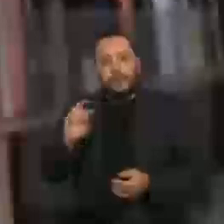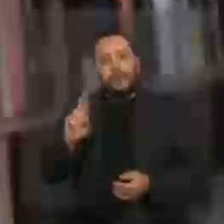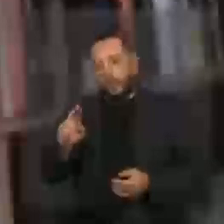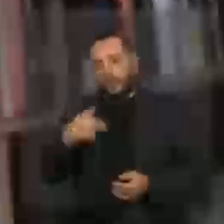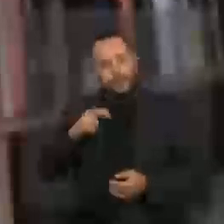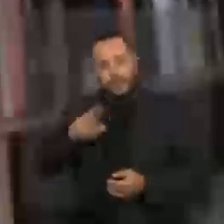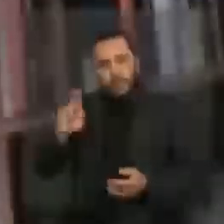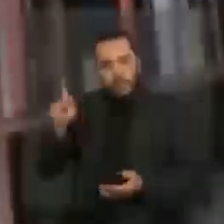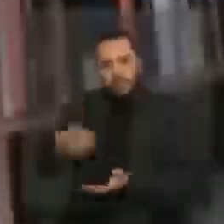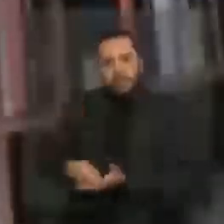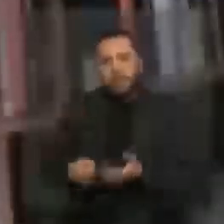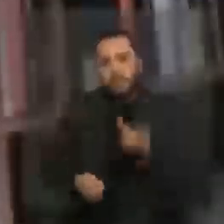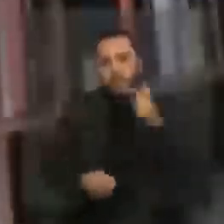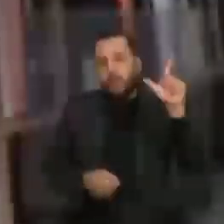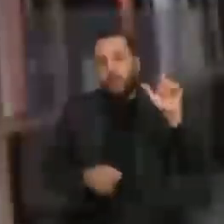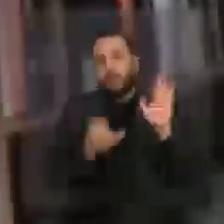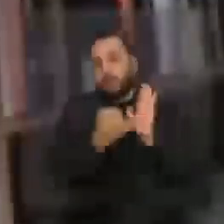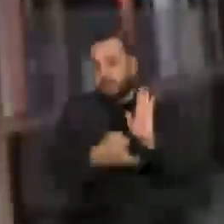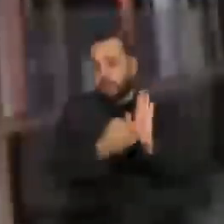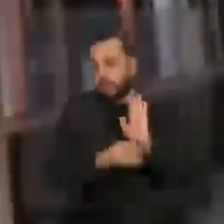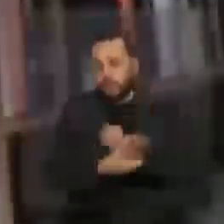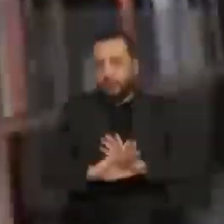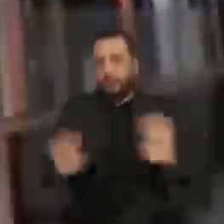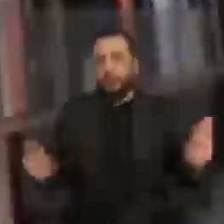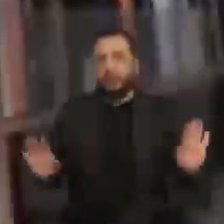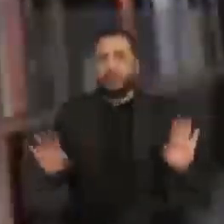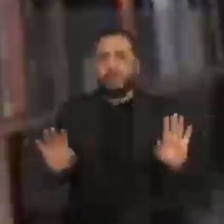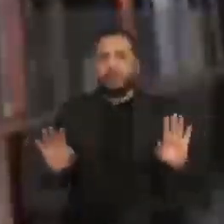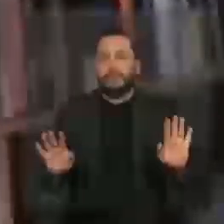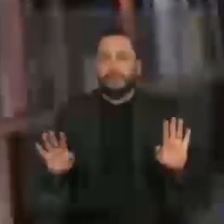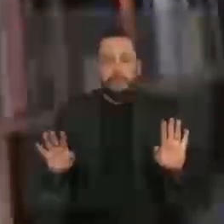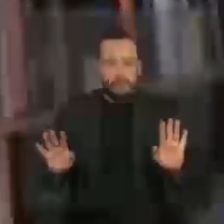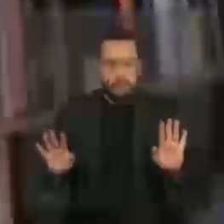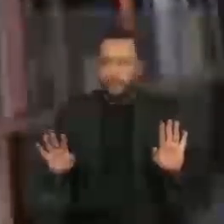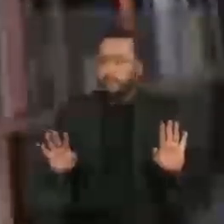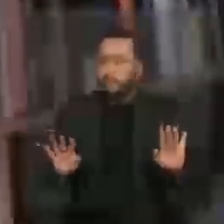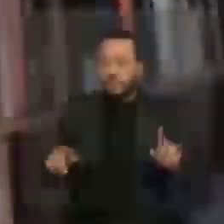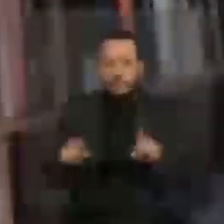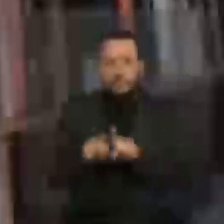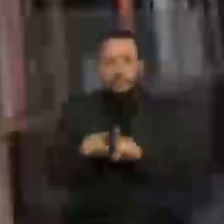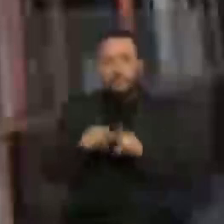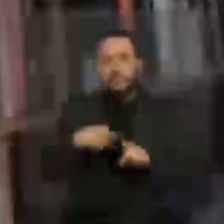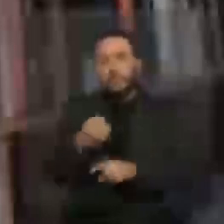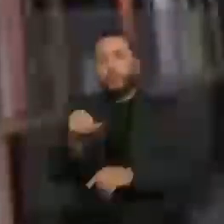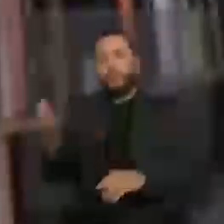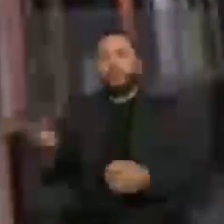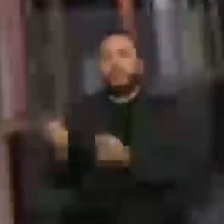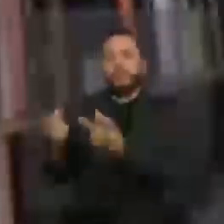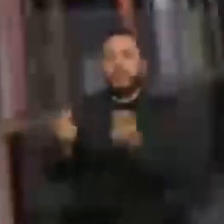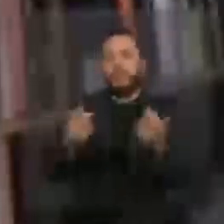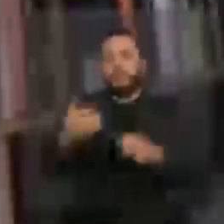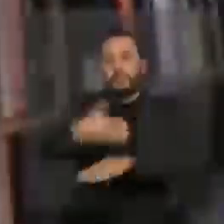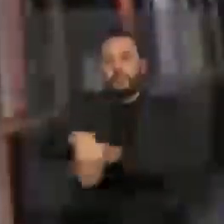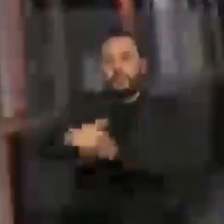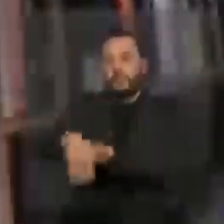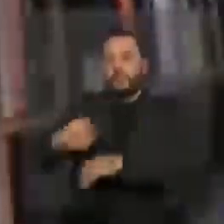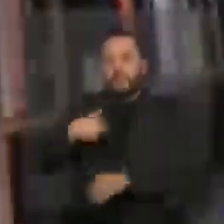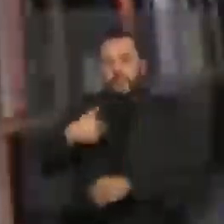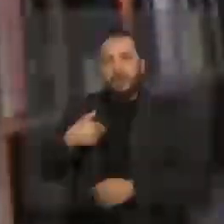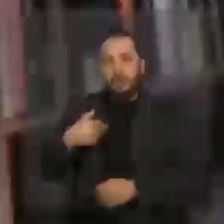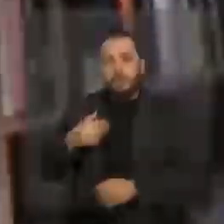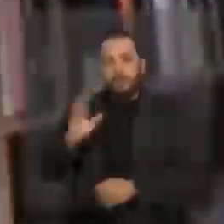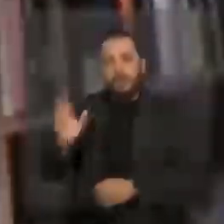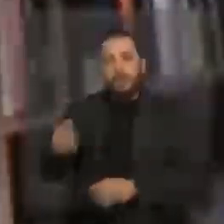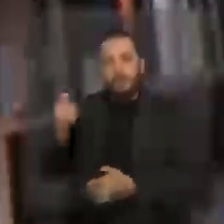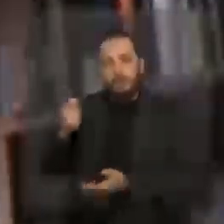correspondente. Para mim, não é, assim, é completamente injusto que alguns ambulantes tenham reconhecimento de que não podem pagar